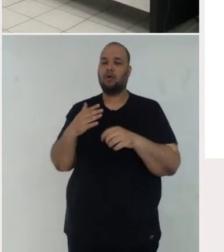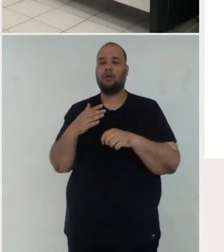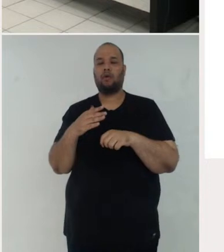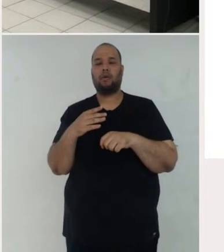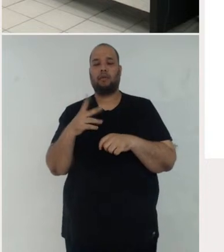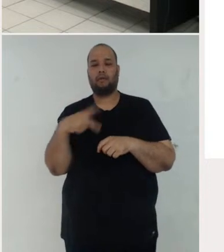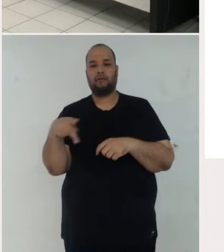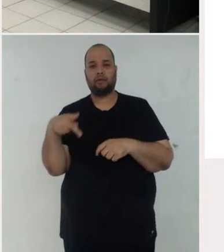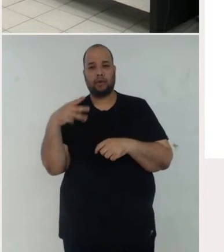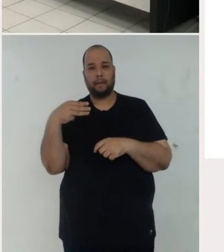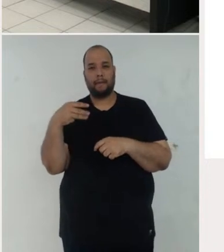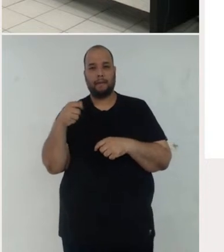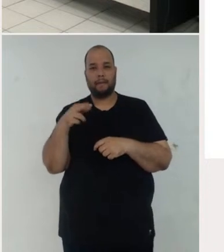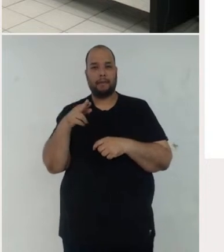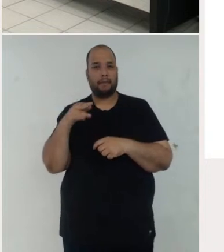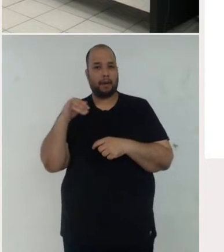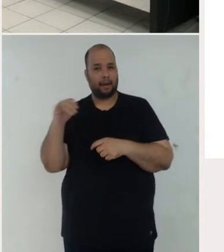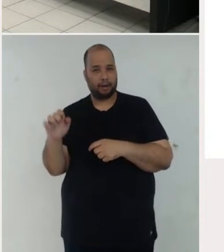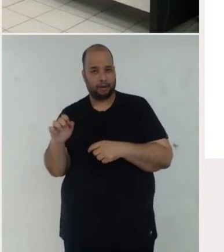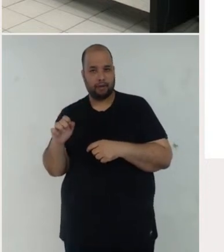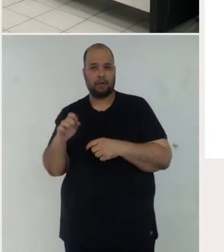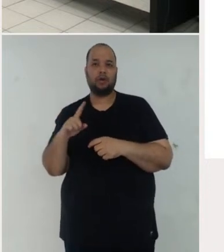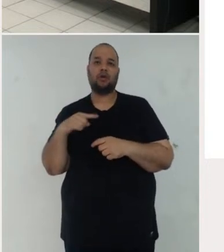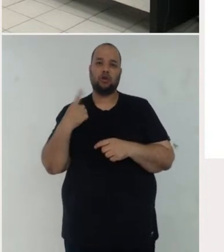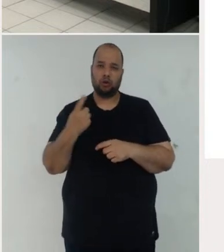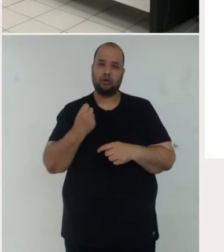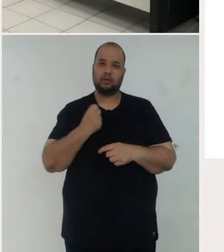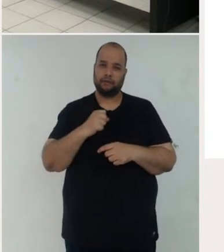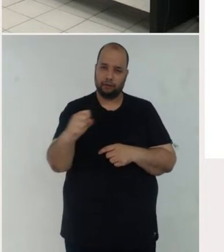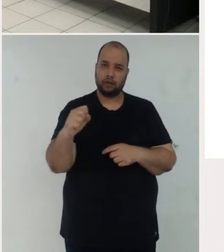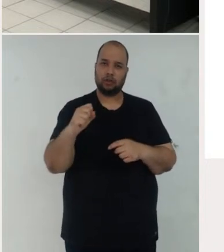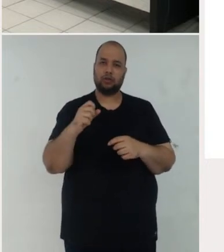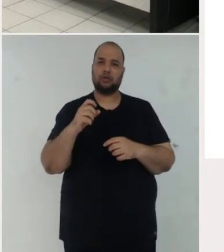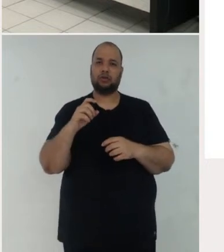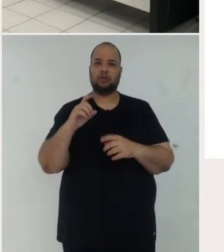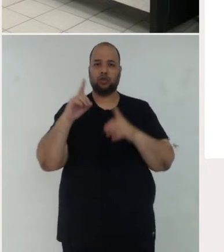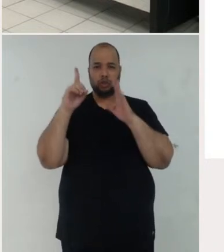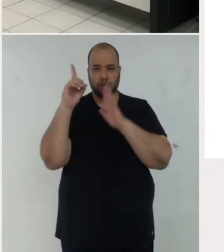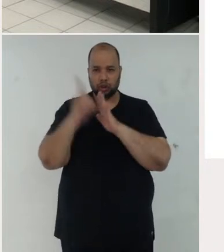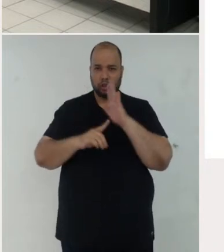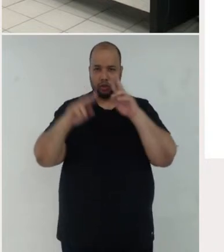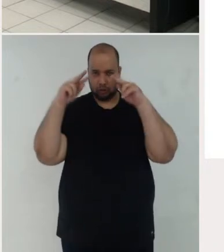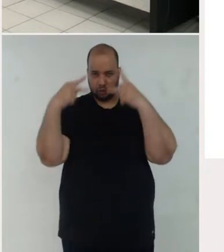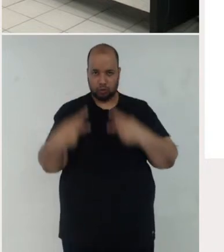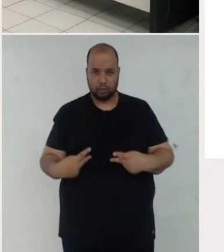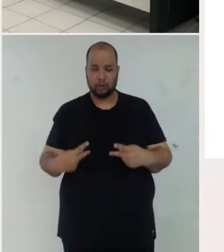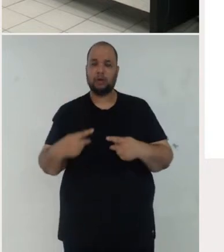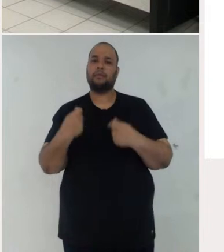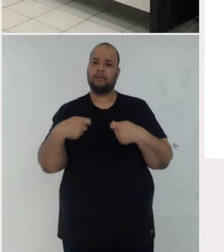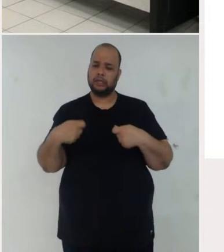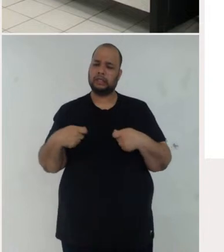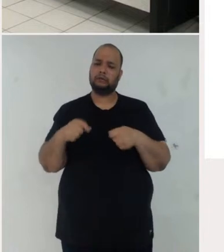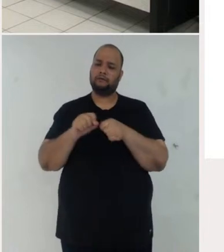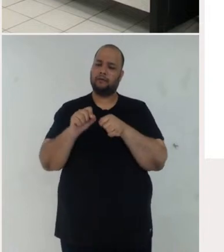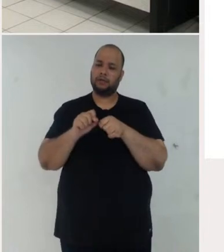né? A gente tem que defender os direitos humanos, a gente tem que fazer alguma coisa para defender, temos que dar voz, temos